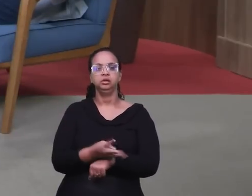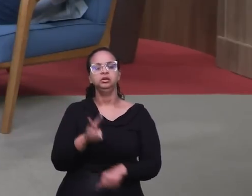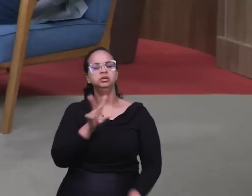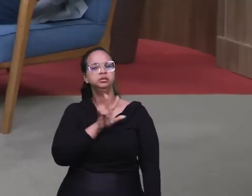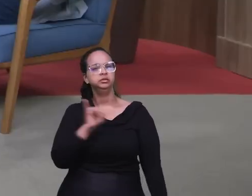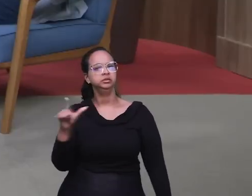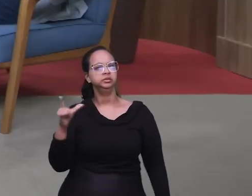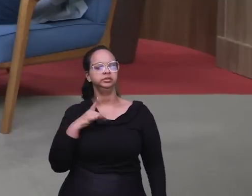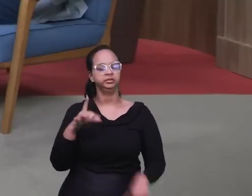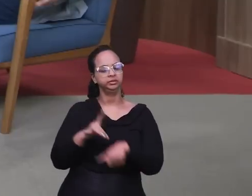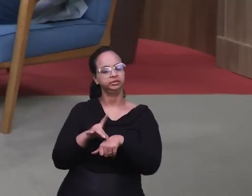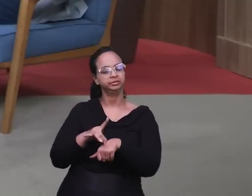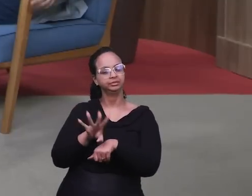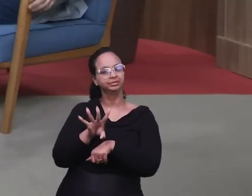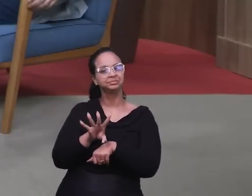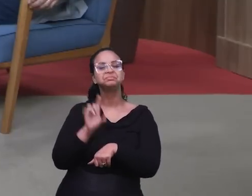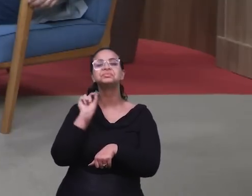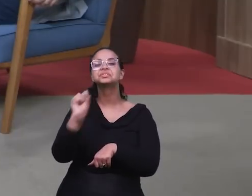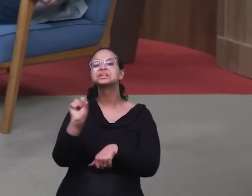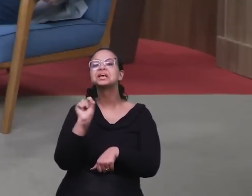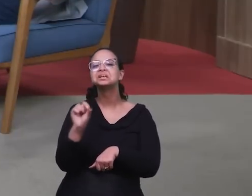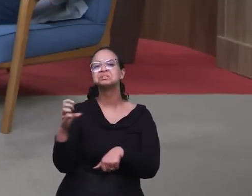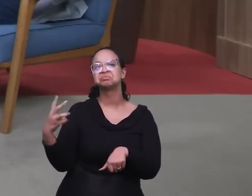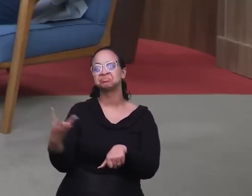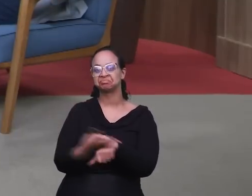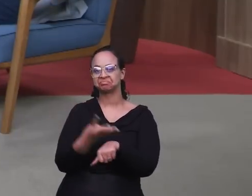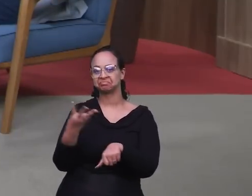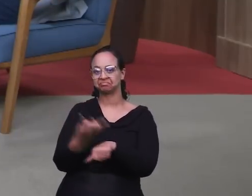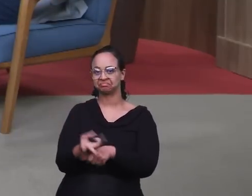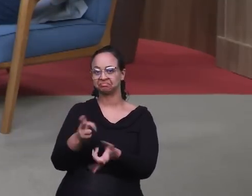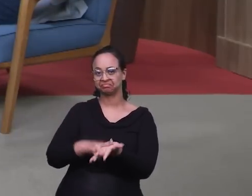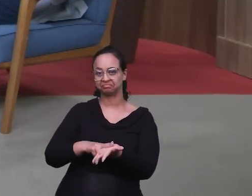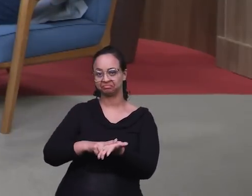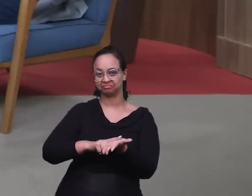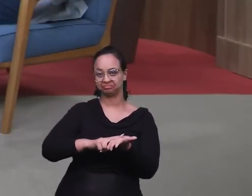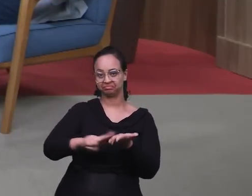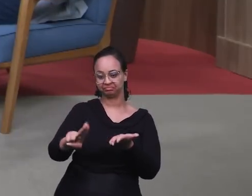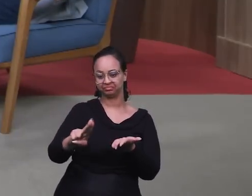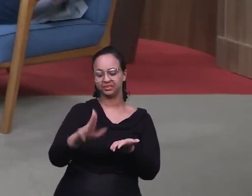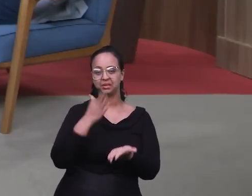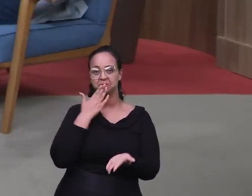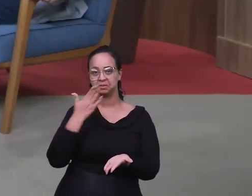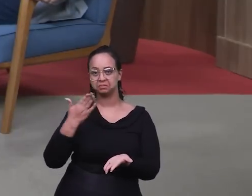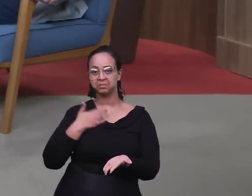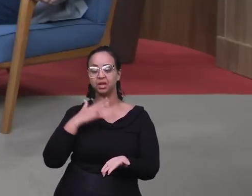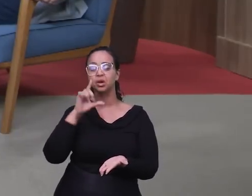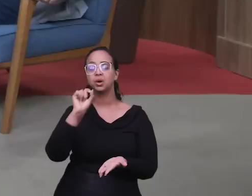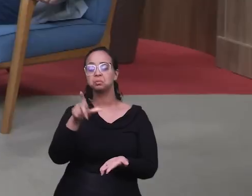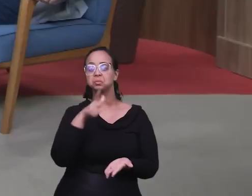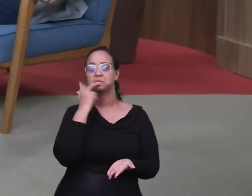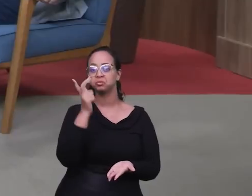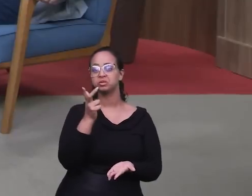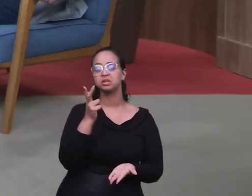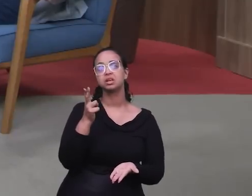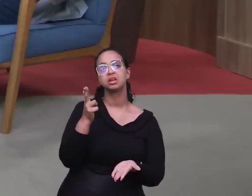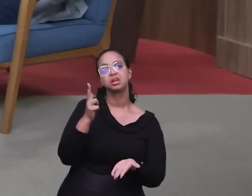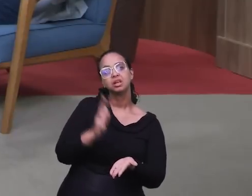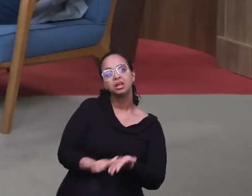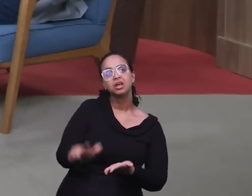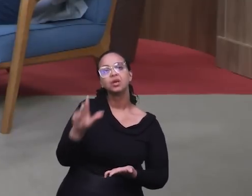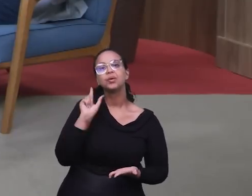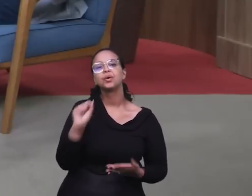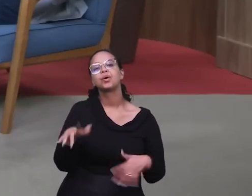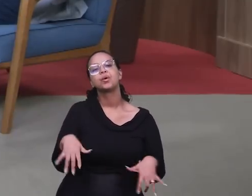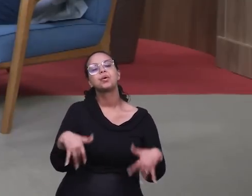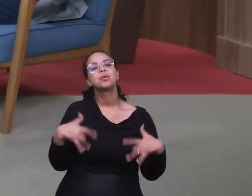você pode mandar uma mensagem para a gente. E essa mensagem, o que a gente pede que você escreva nessa mensagem é